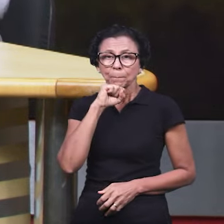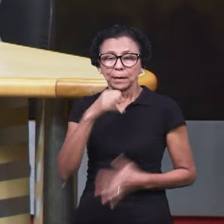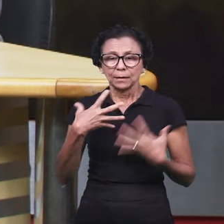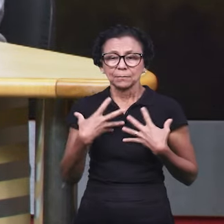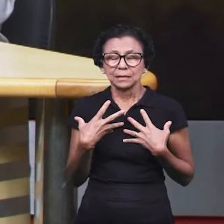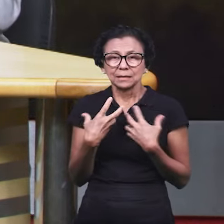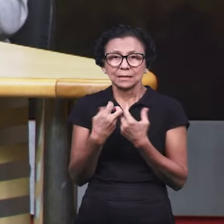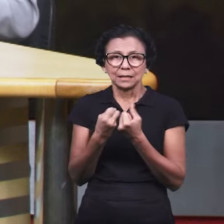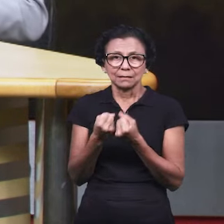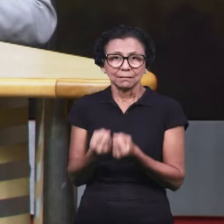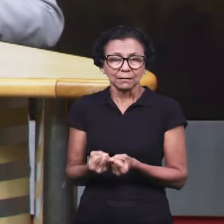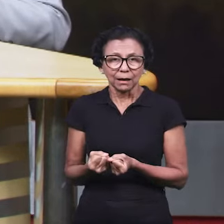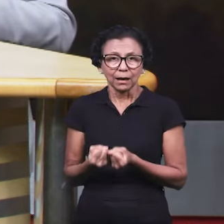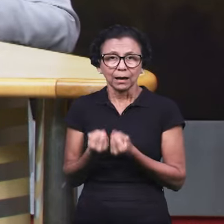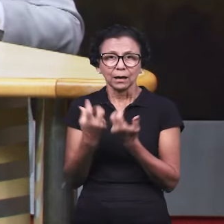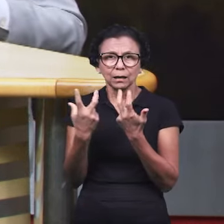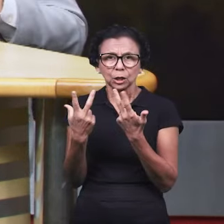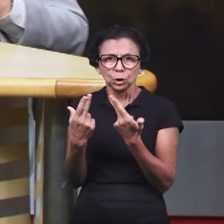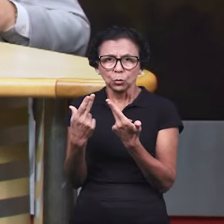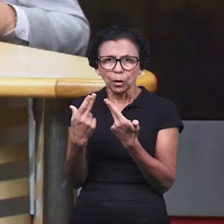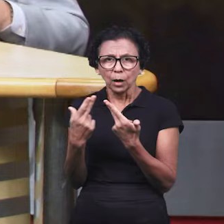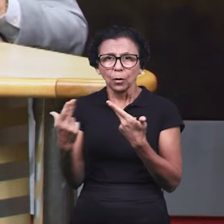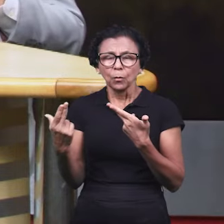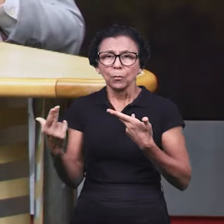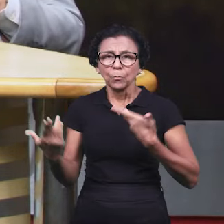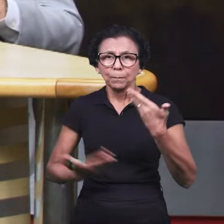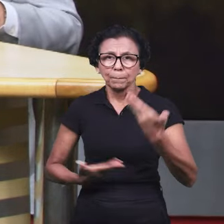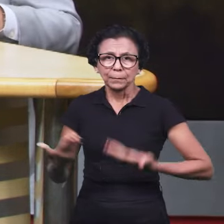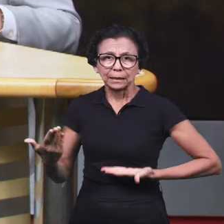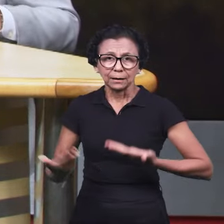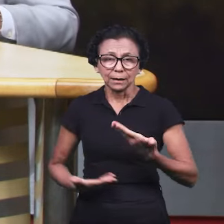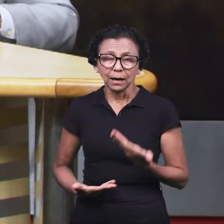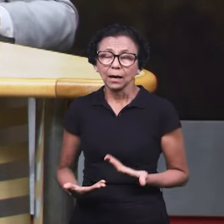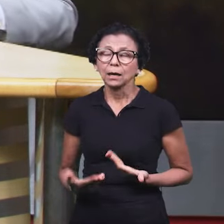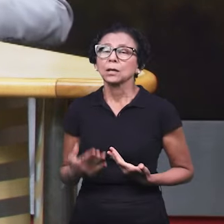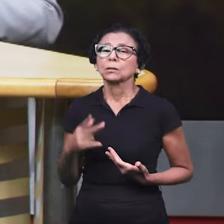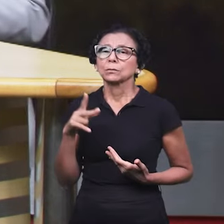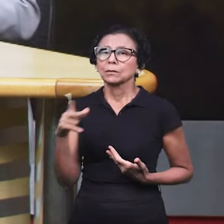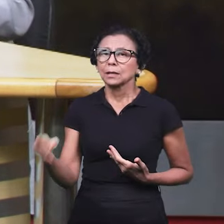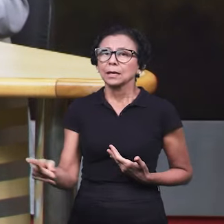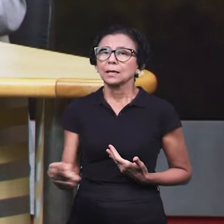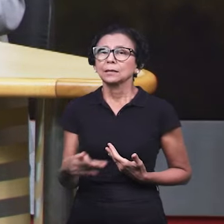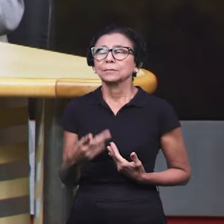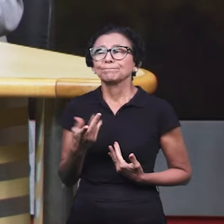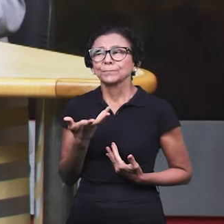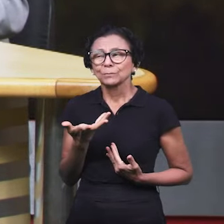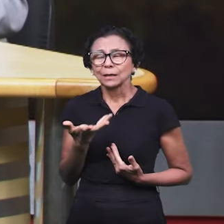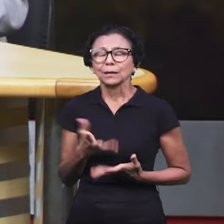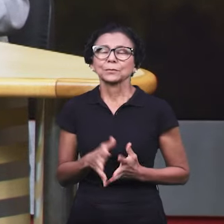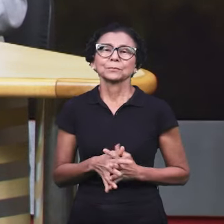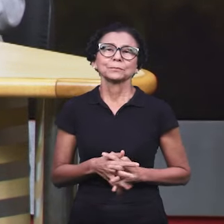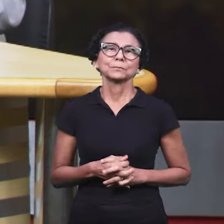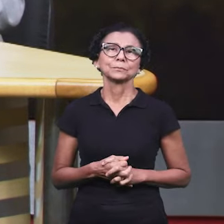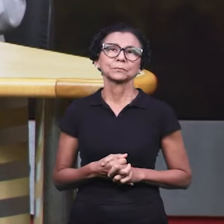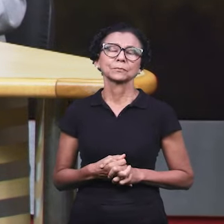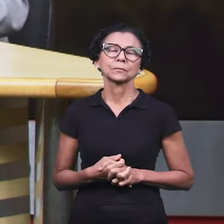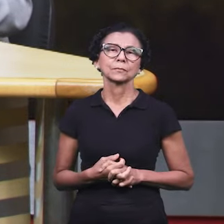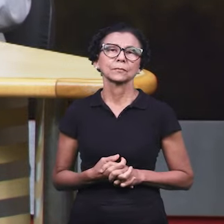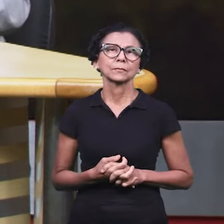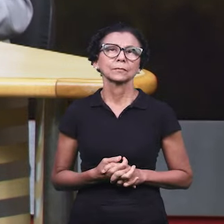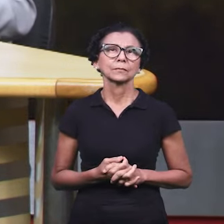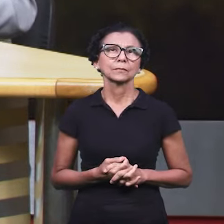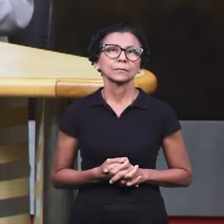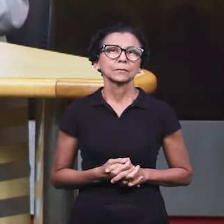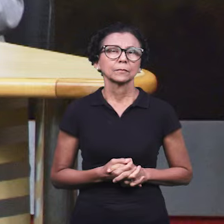agora obviamente que você tem todo um aspecto espiritual uma aplicação Profética disso aí né Eu tô aqui tentando segurar a gente na